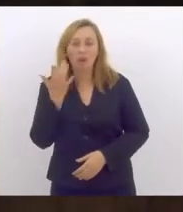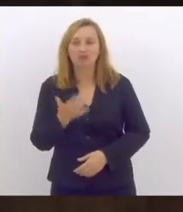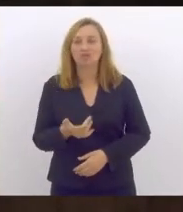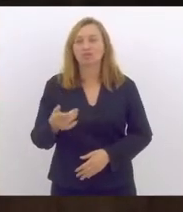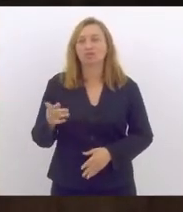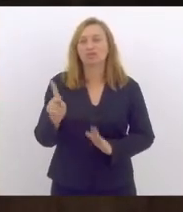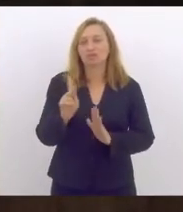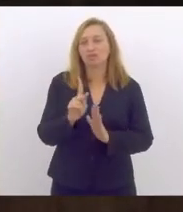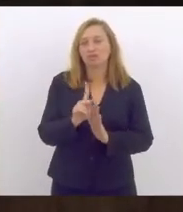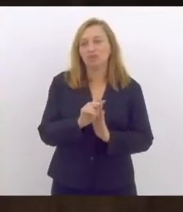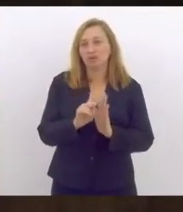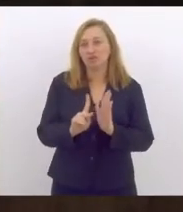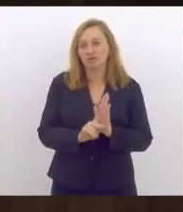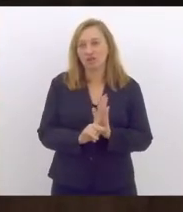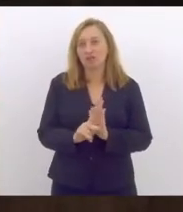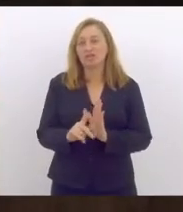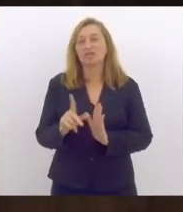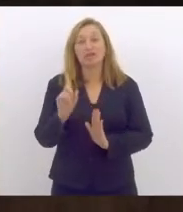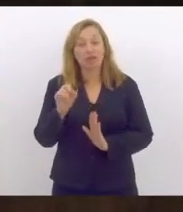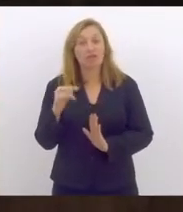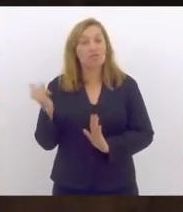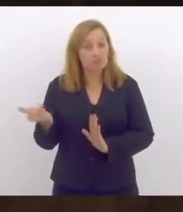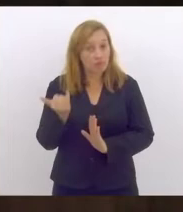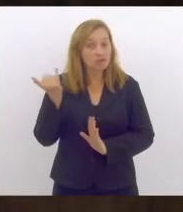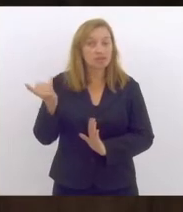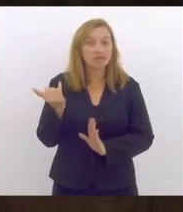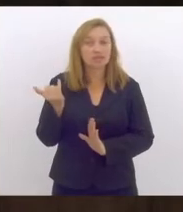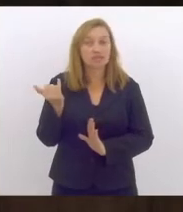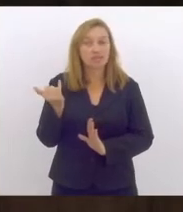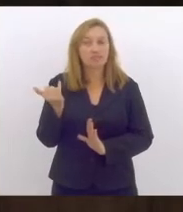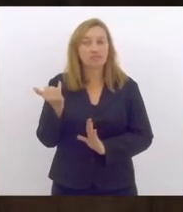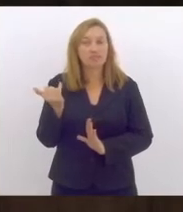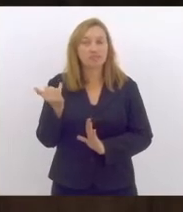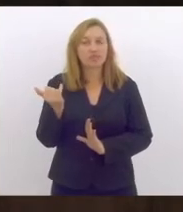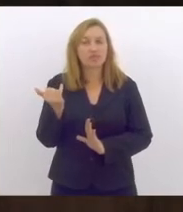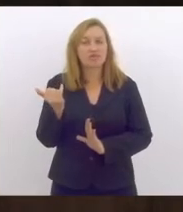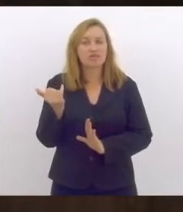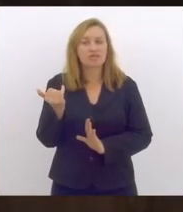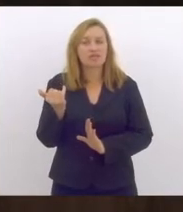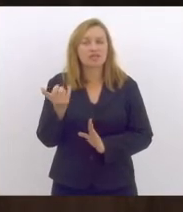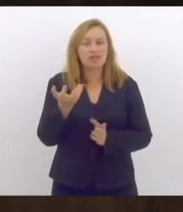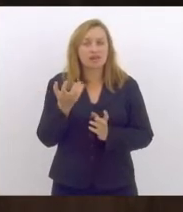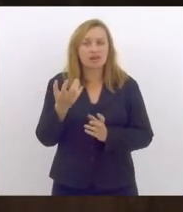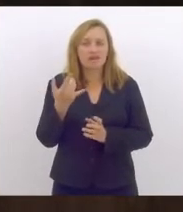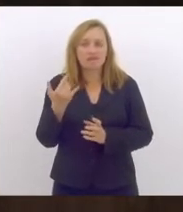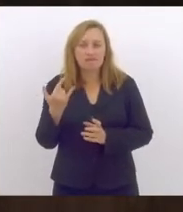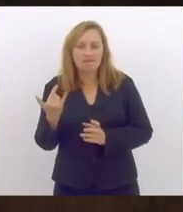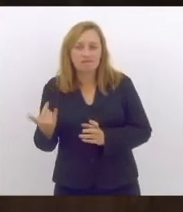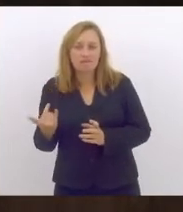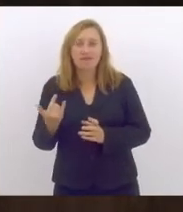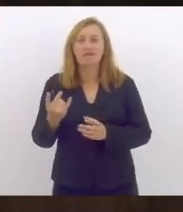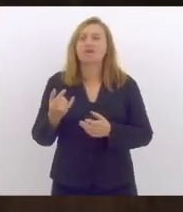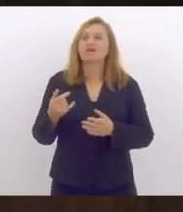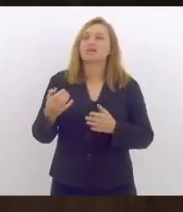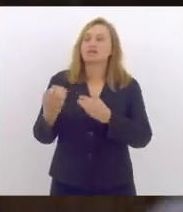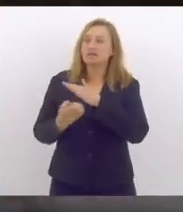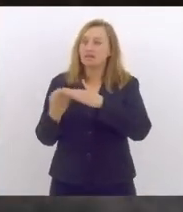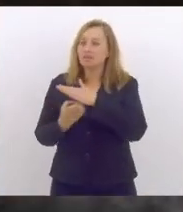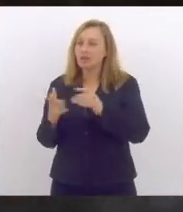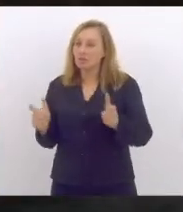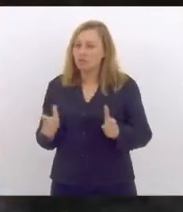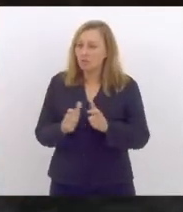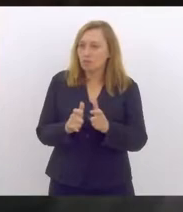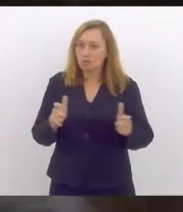projeto tem um mérito importante, que é o mérito de tentar atrair empresas de pequeno e médio